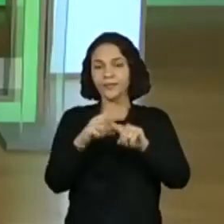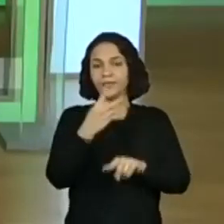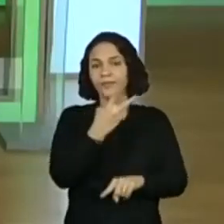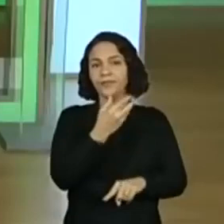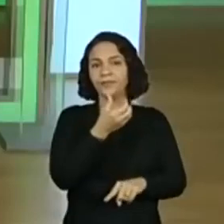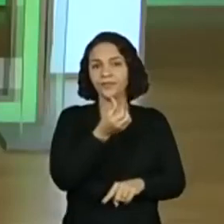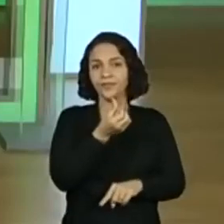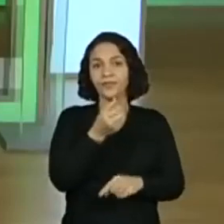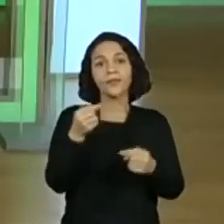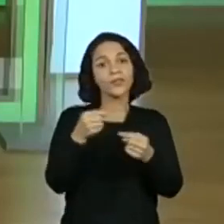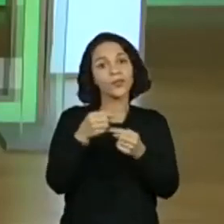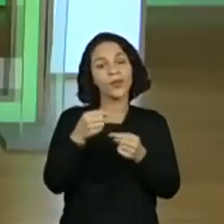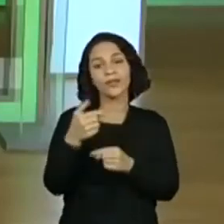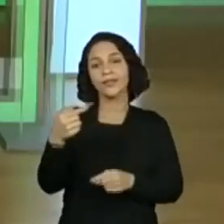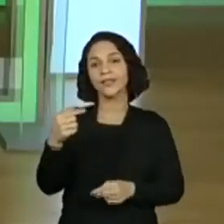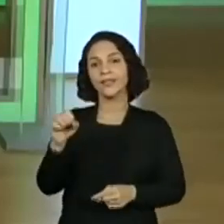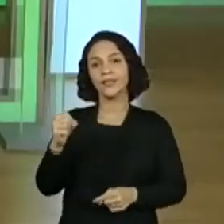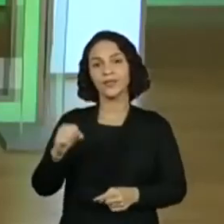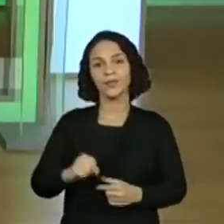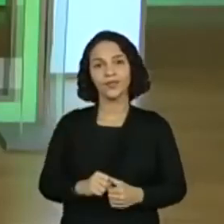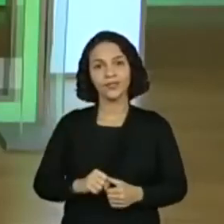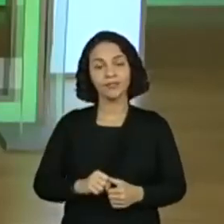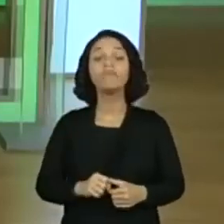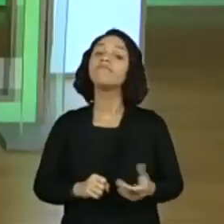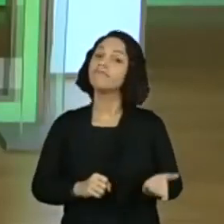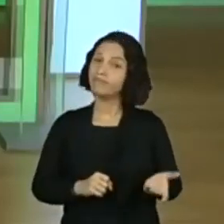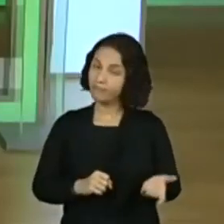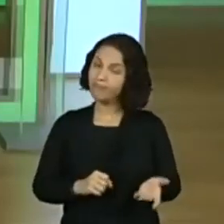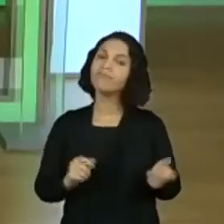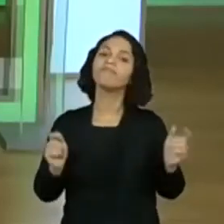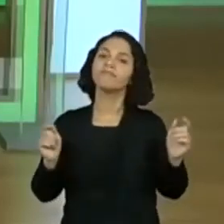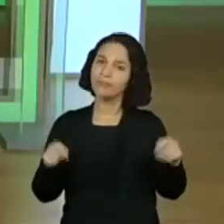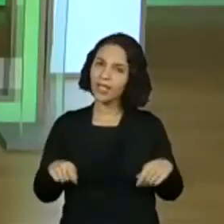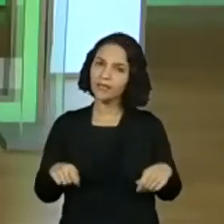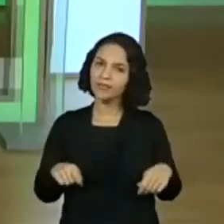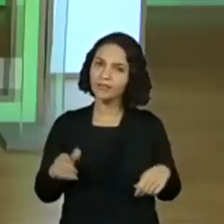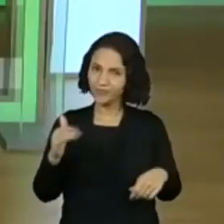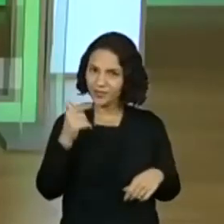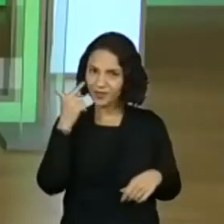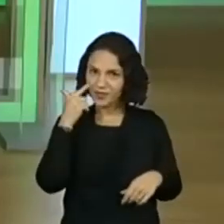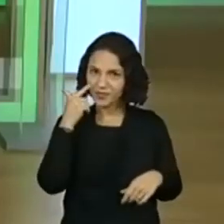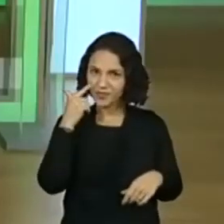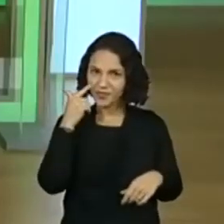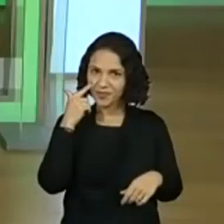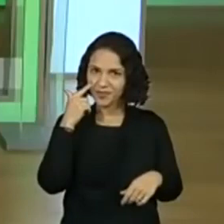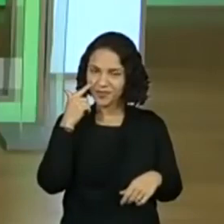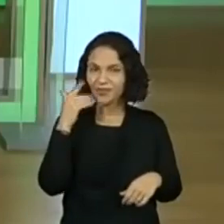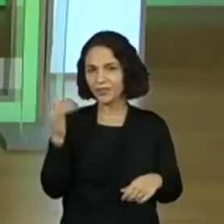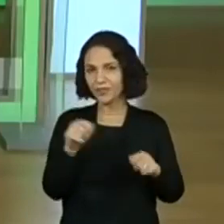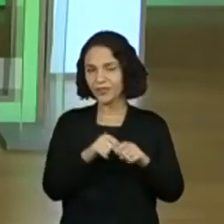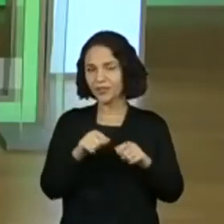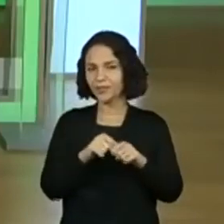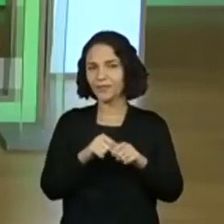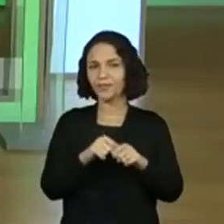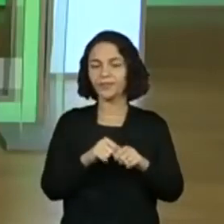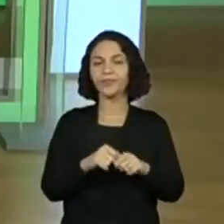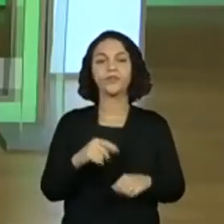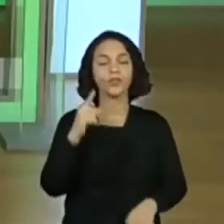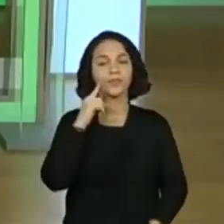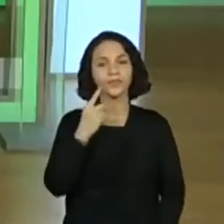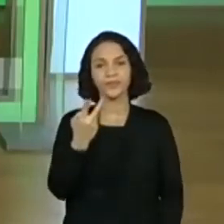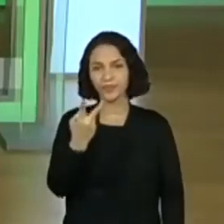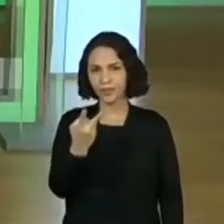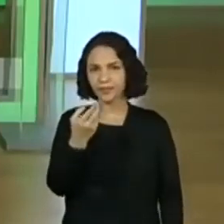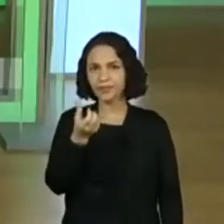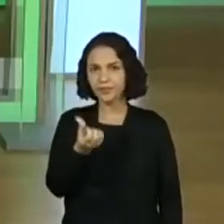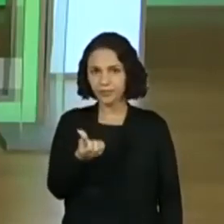26, que é igual a 78 também. Podemos pensar nisso e vamos a propósito fazer isso. O 26,